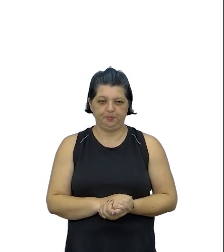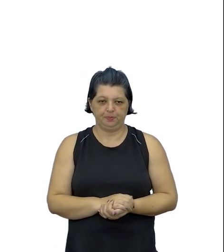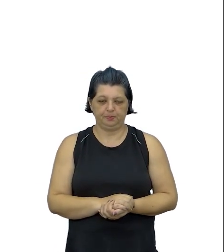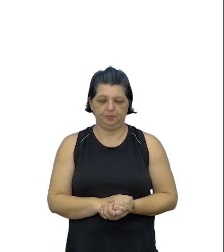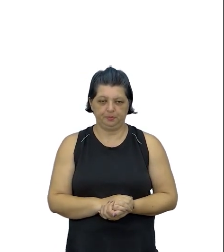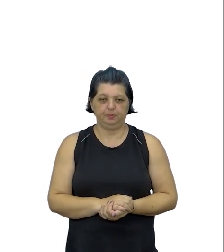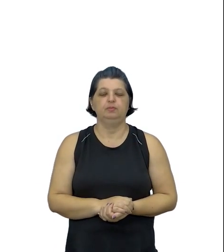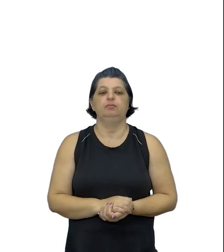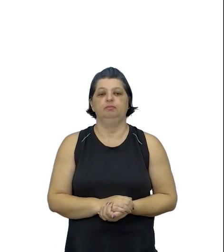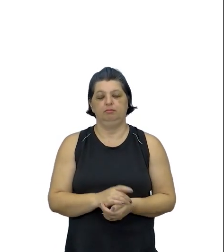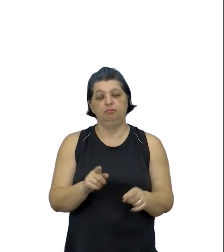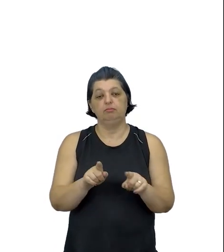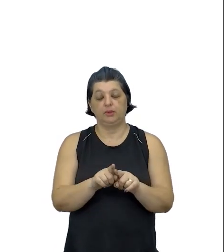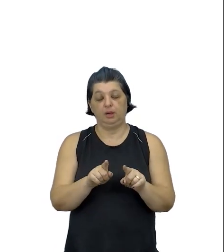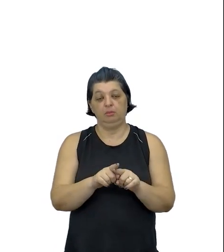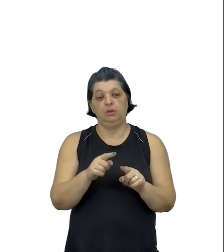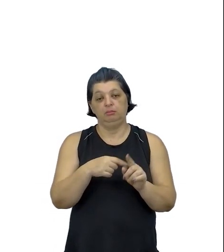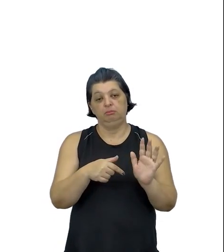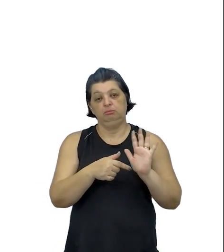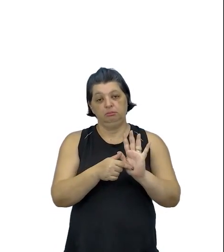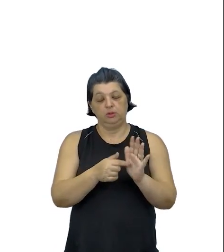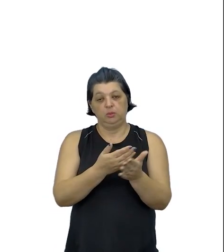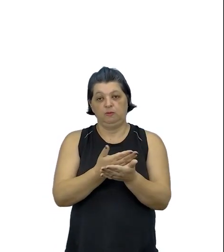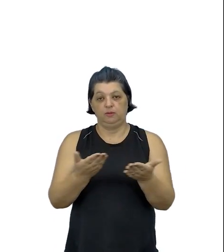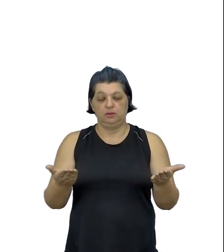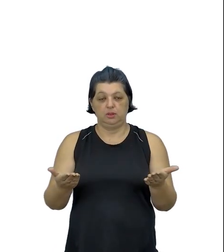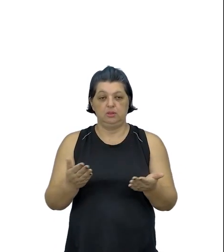E aqui eu deixo para vocês, então,